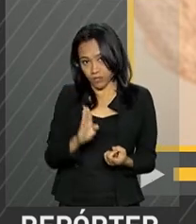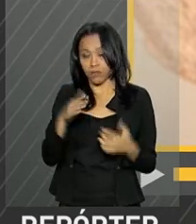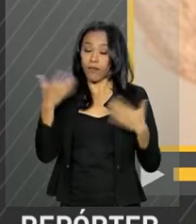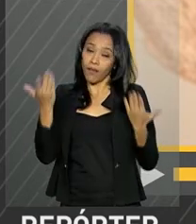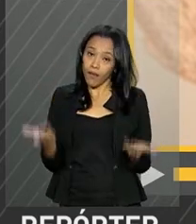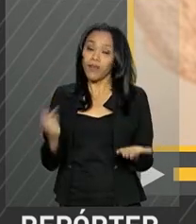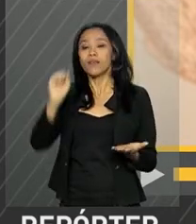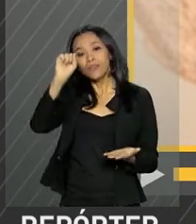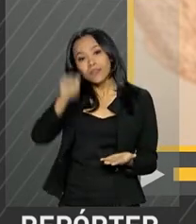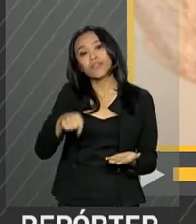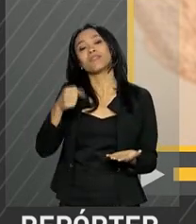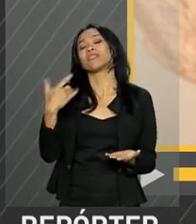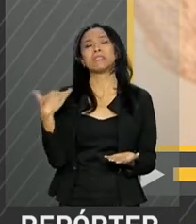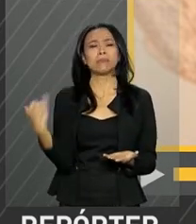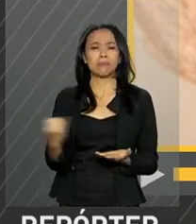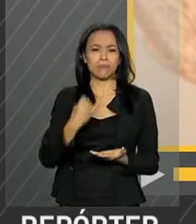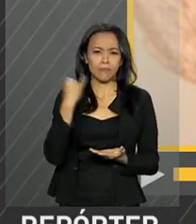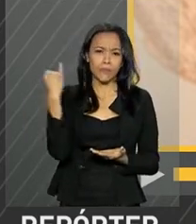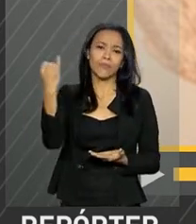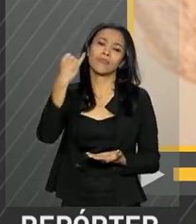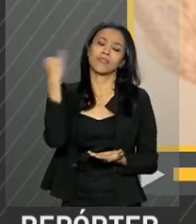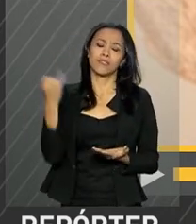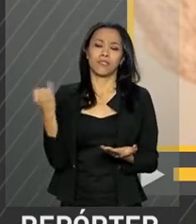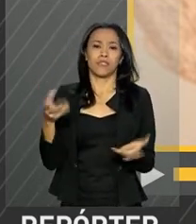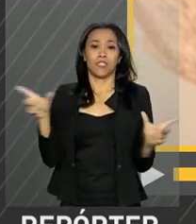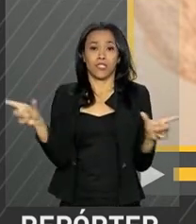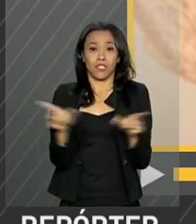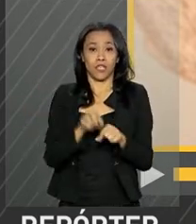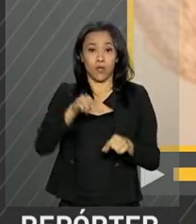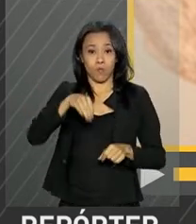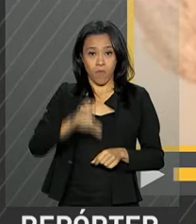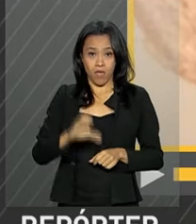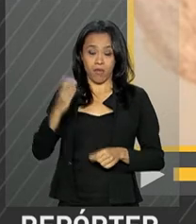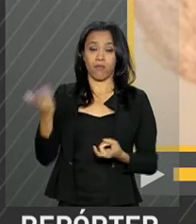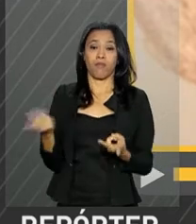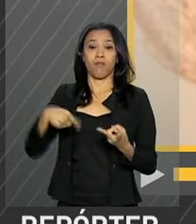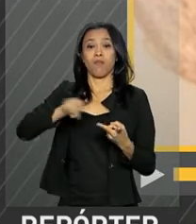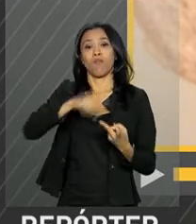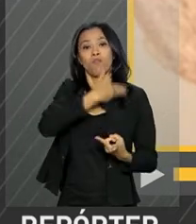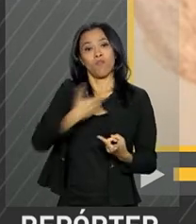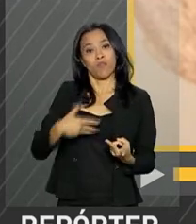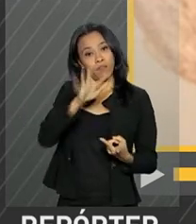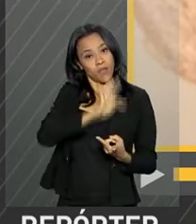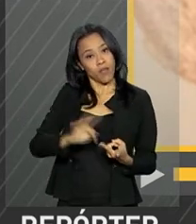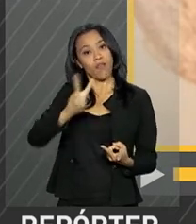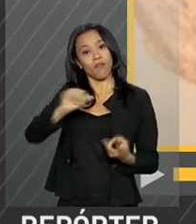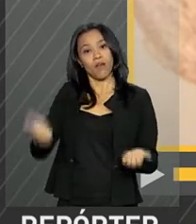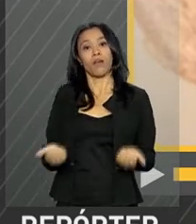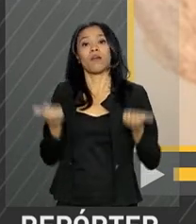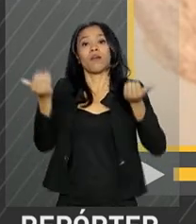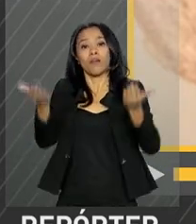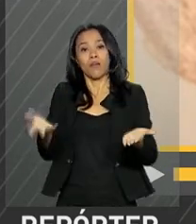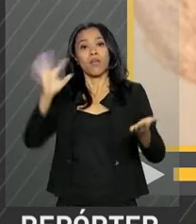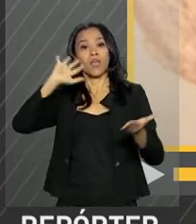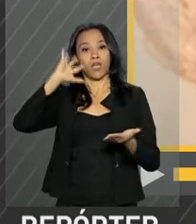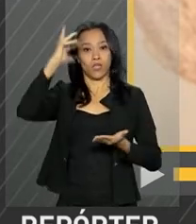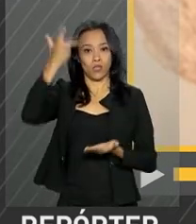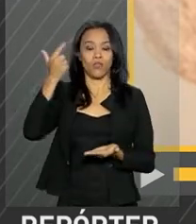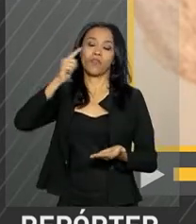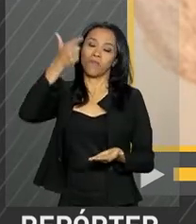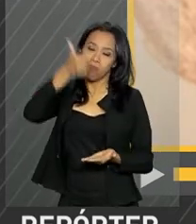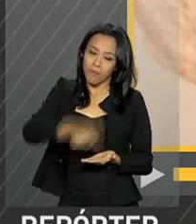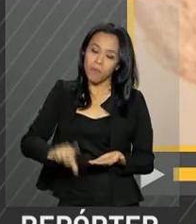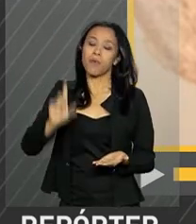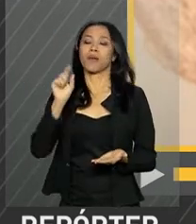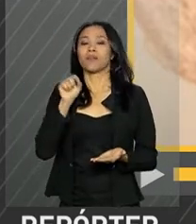É, sim, um passo importante que o Ministério da Educação, o governo federal, decidiu e conseguiu resolver mais uma